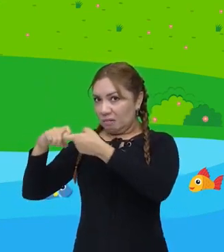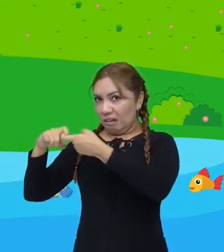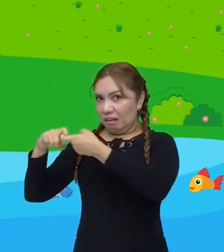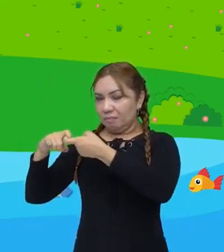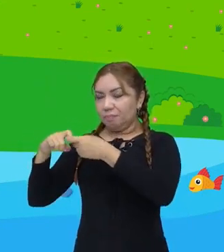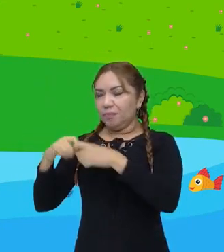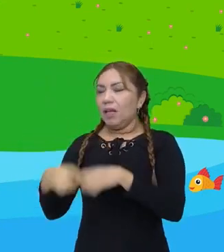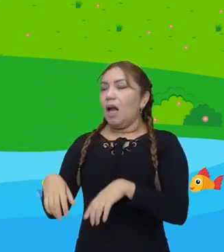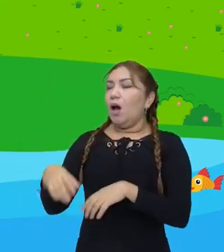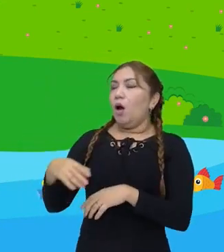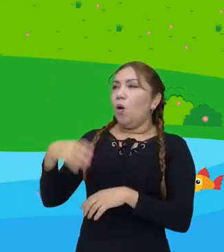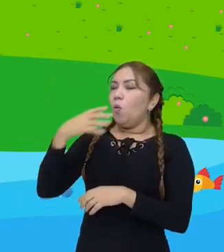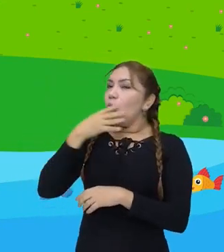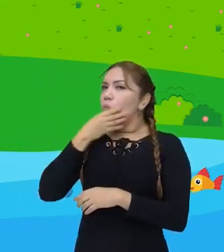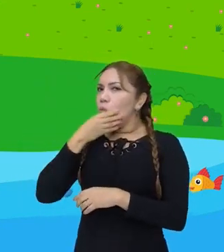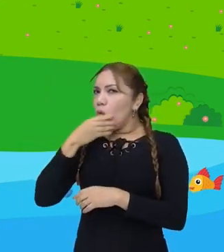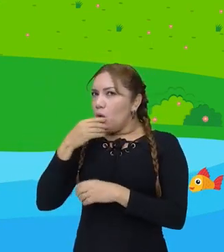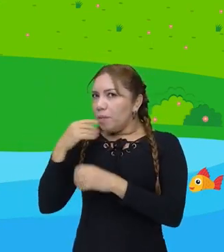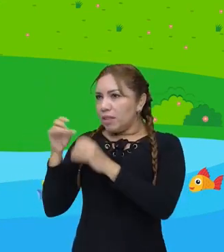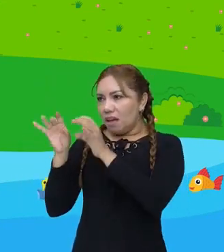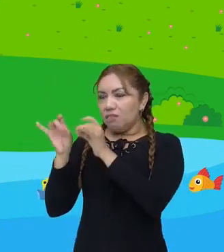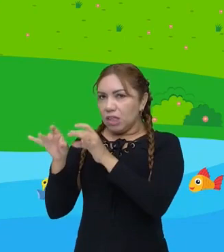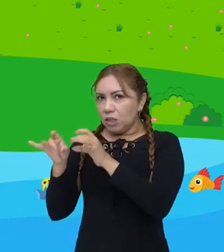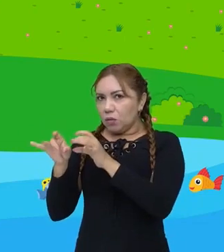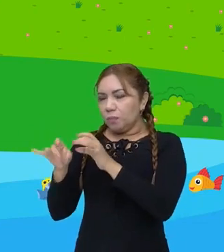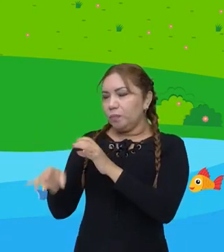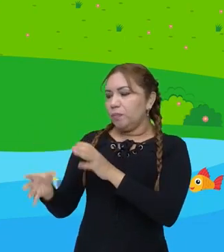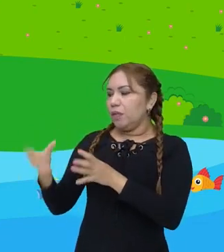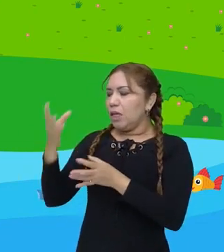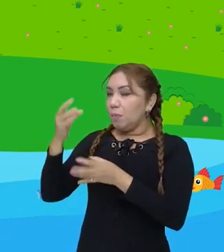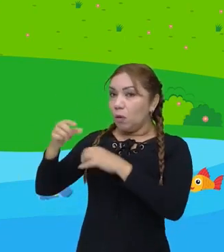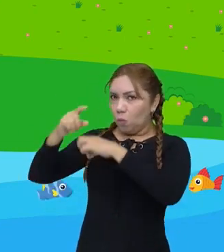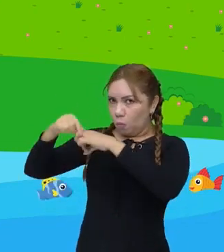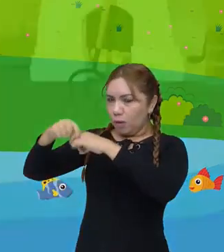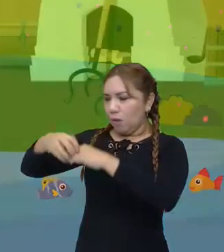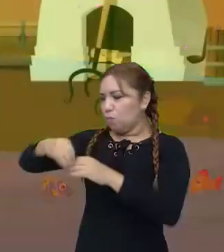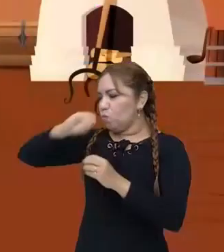para nunca mais ser encontrado.